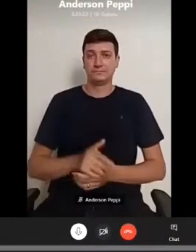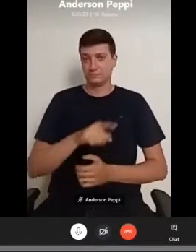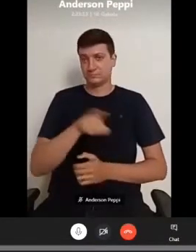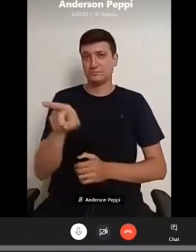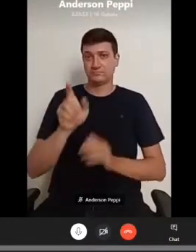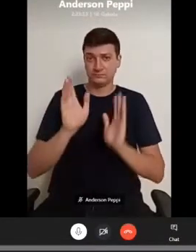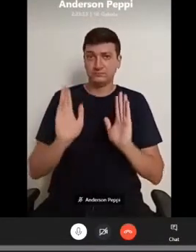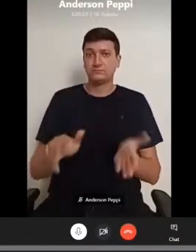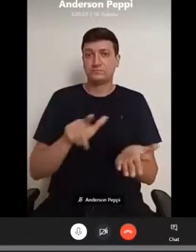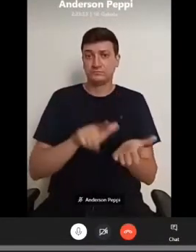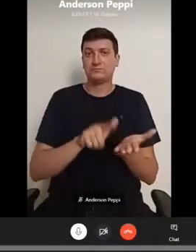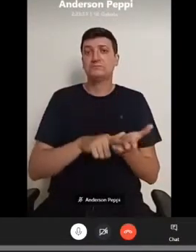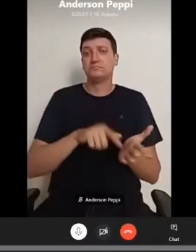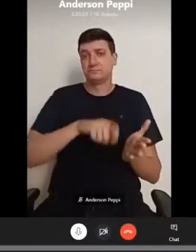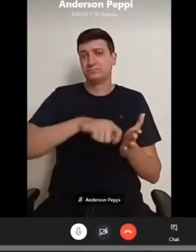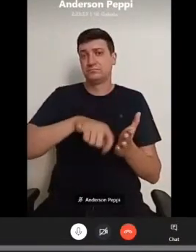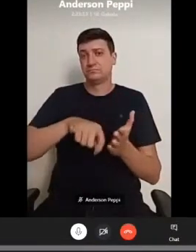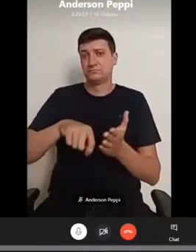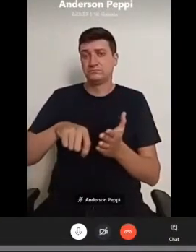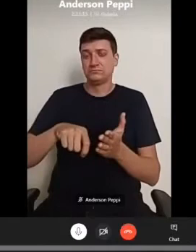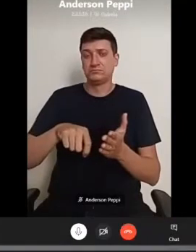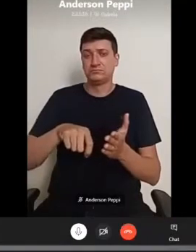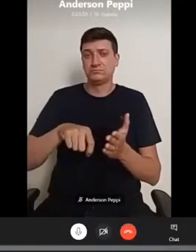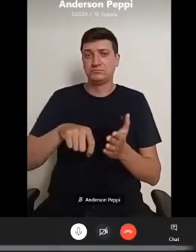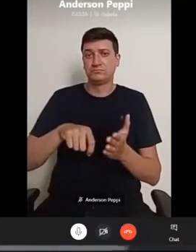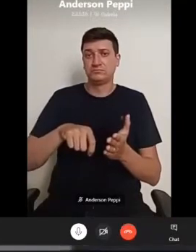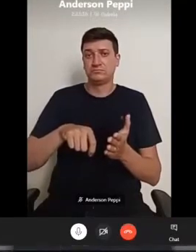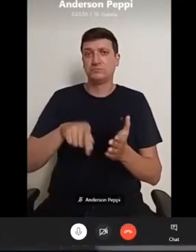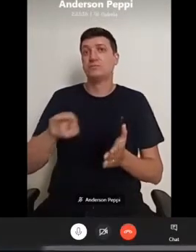não, os vereadores estarão recebendo agora